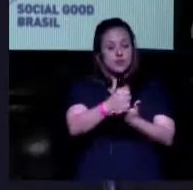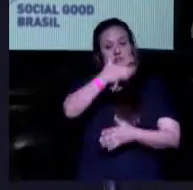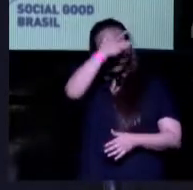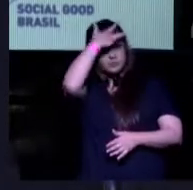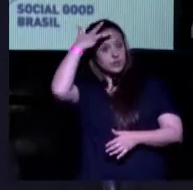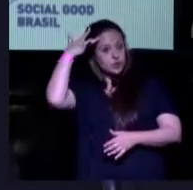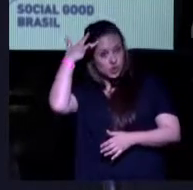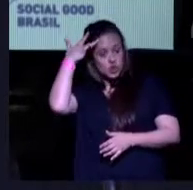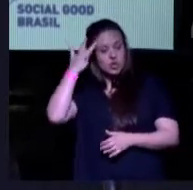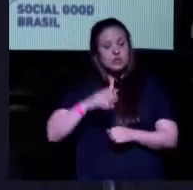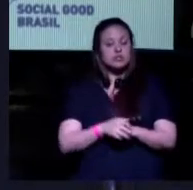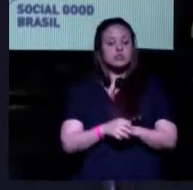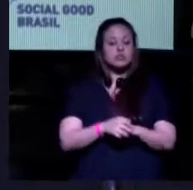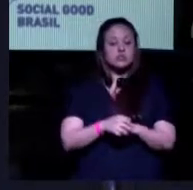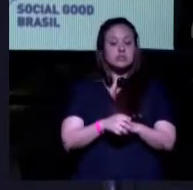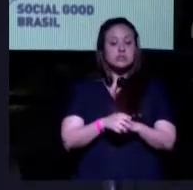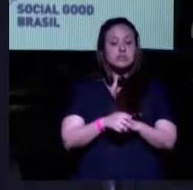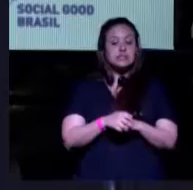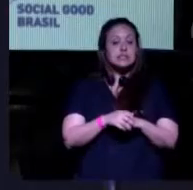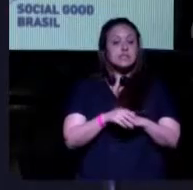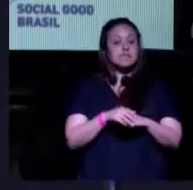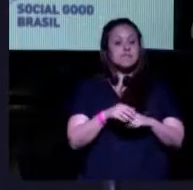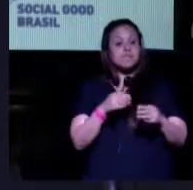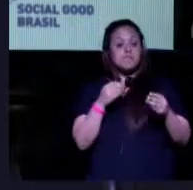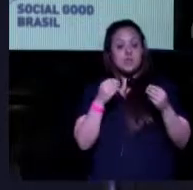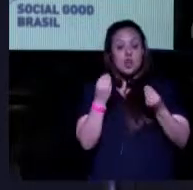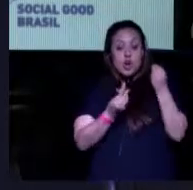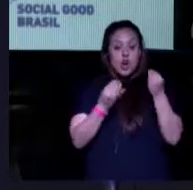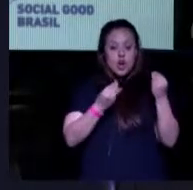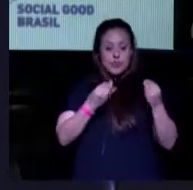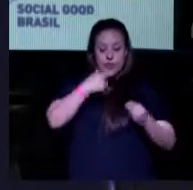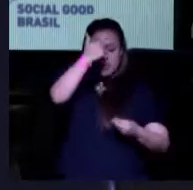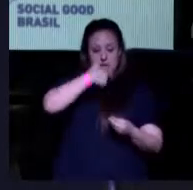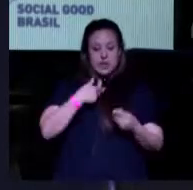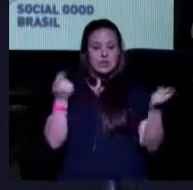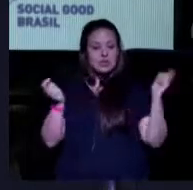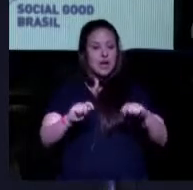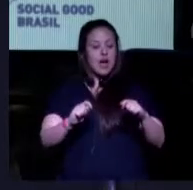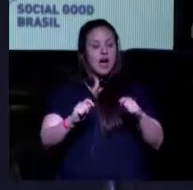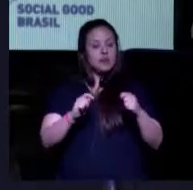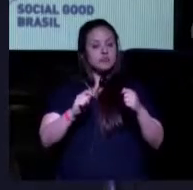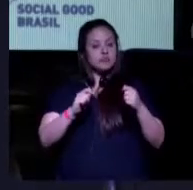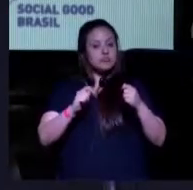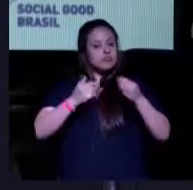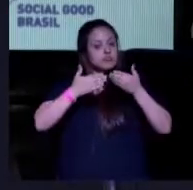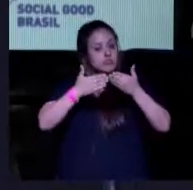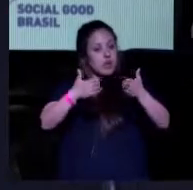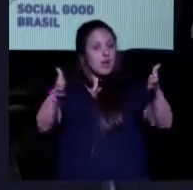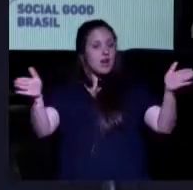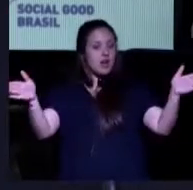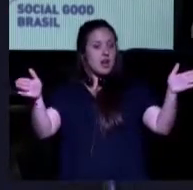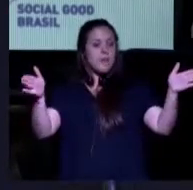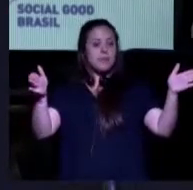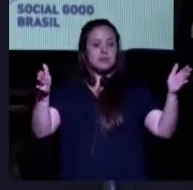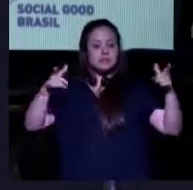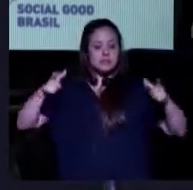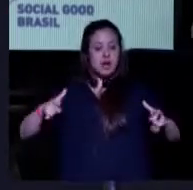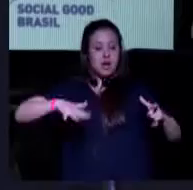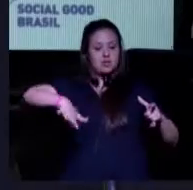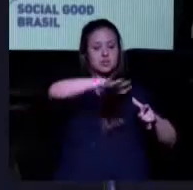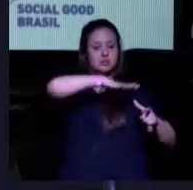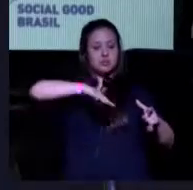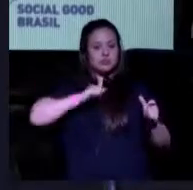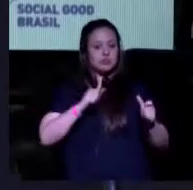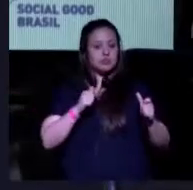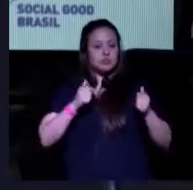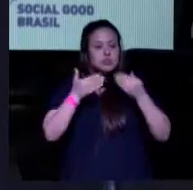uma plataforma ou seja de você abrir espaço pra quê pra que outras pessoas sejam vistas faz